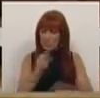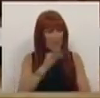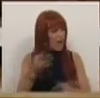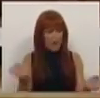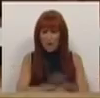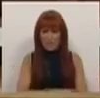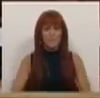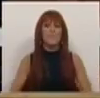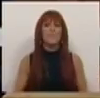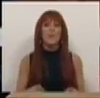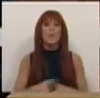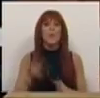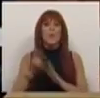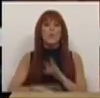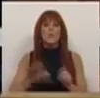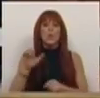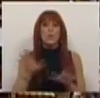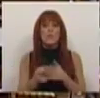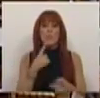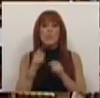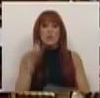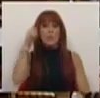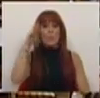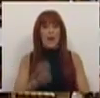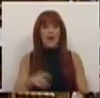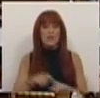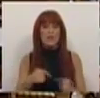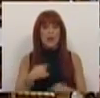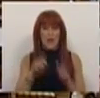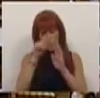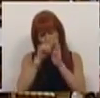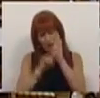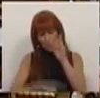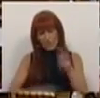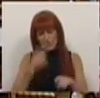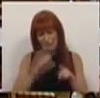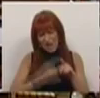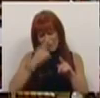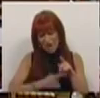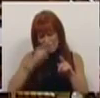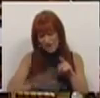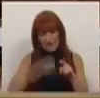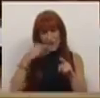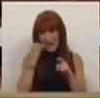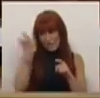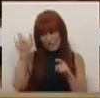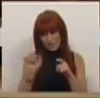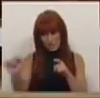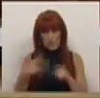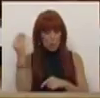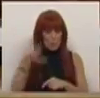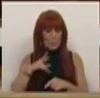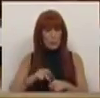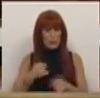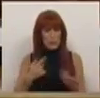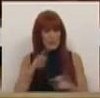bancário. O relatório da Comissão de Inquérito ao BES é uma lista de falhas graves do governador. O Banco de Portugal